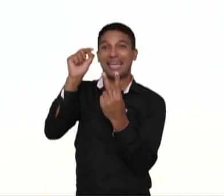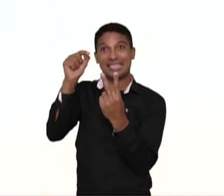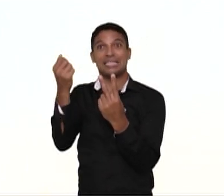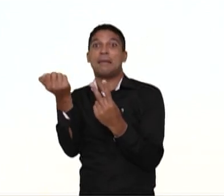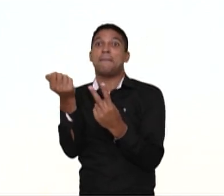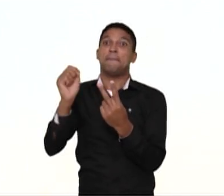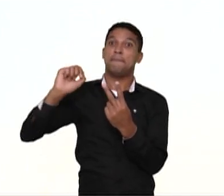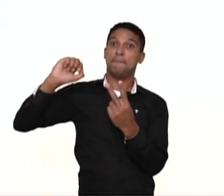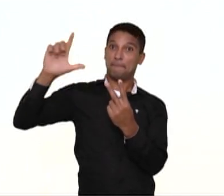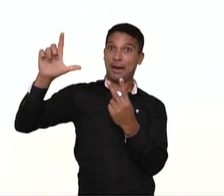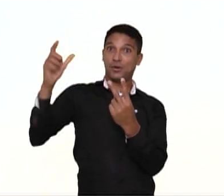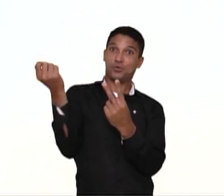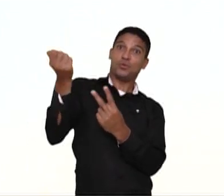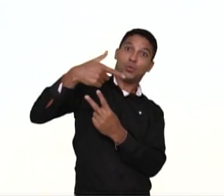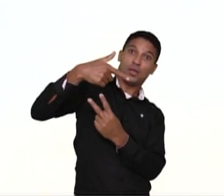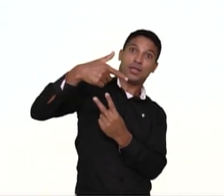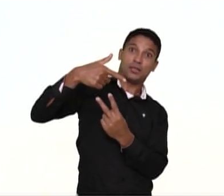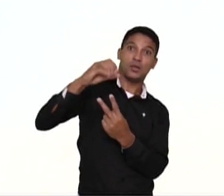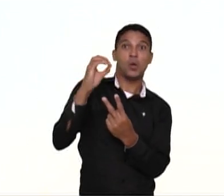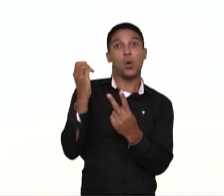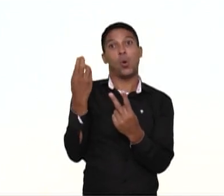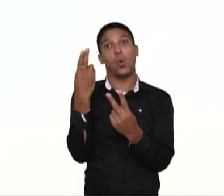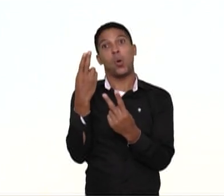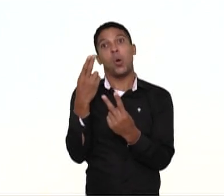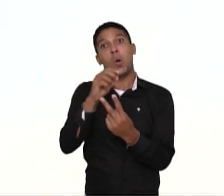esse conjunto dos números? Bom, eu vou dizer que